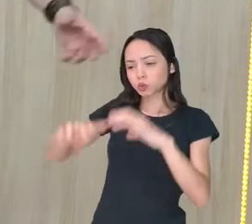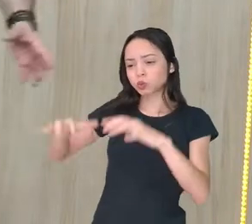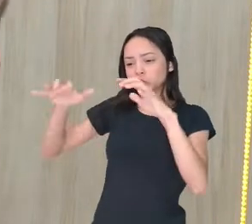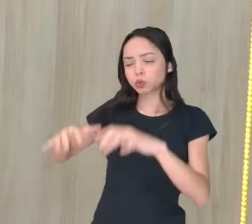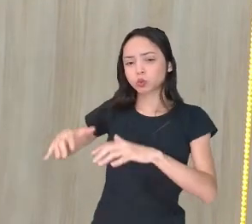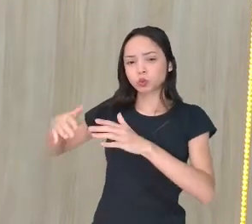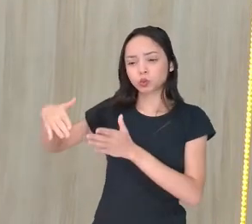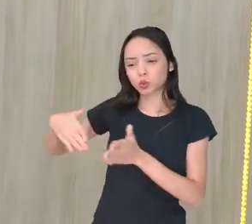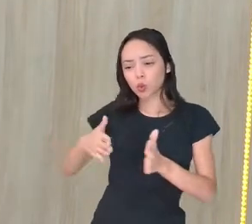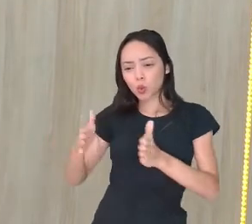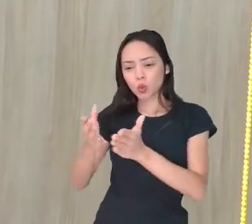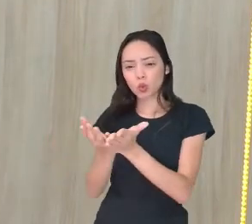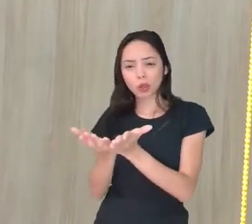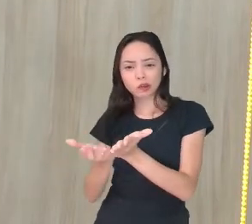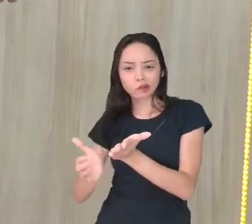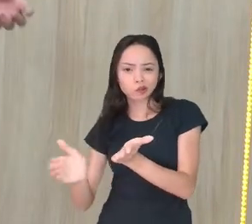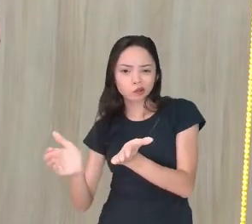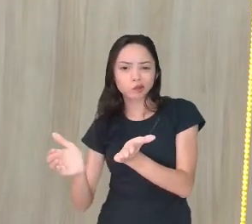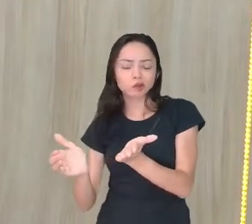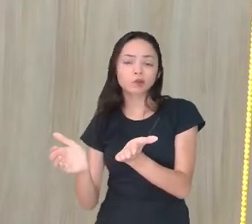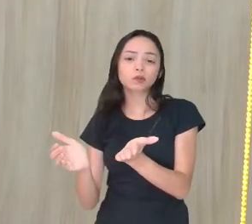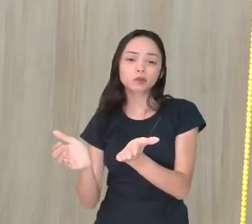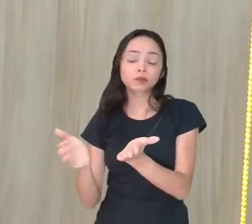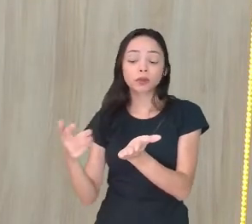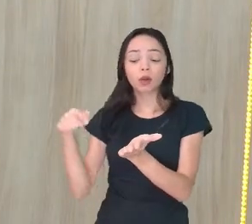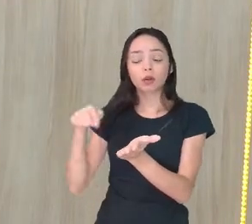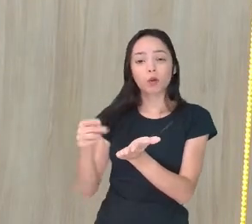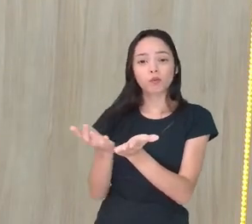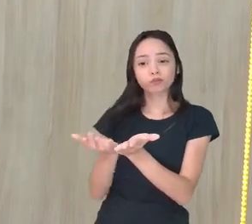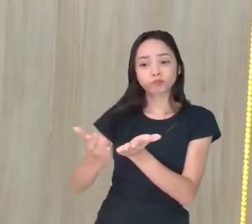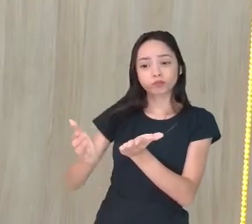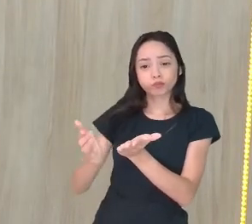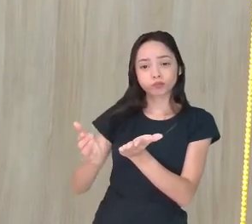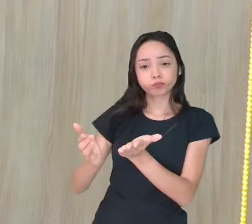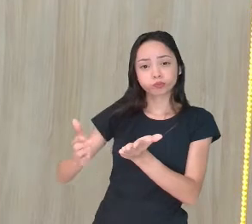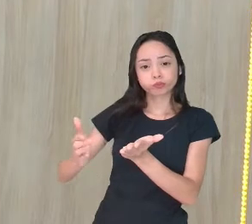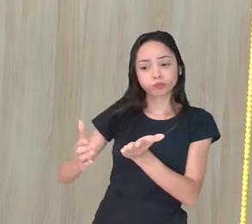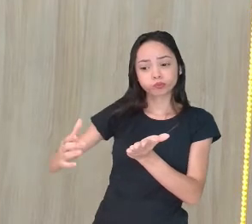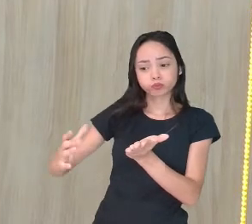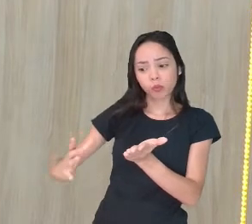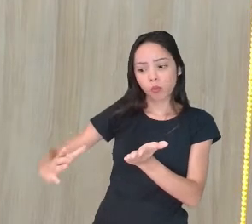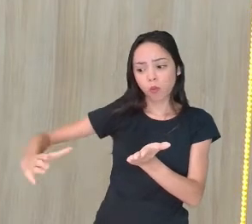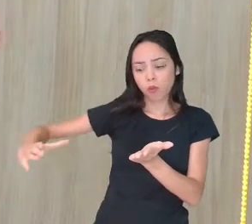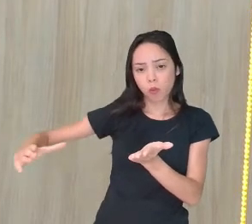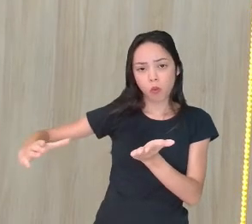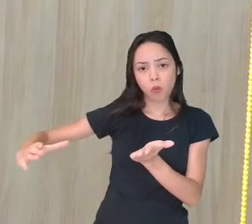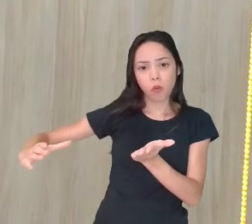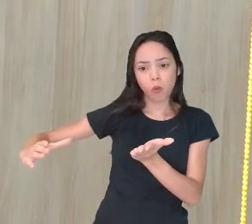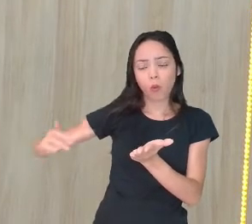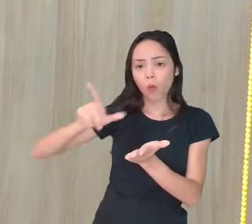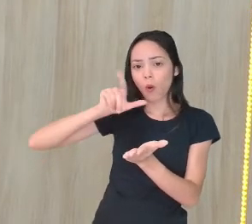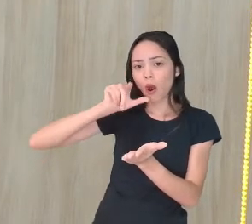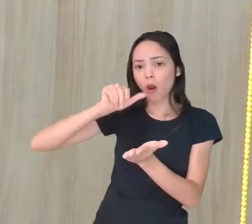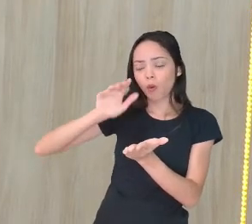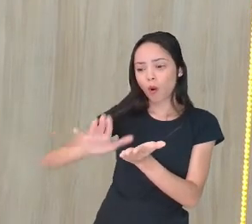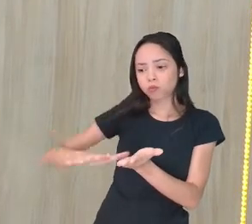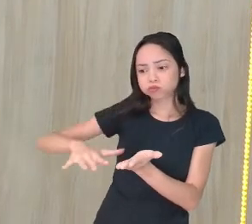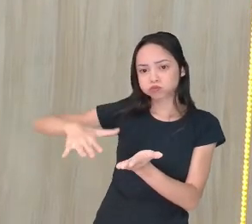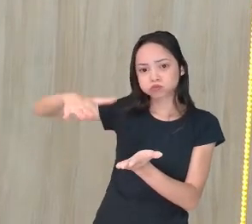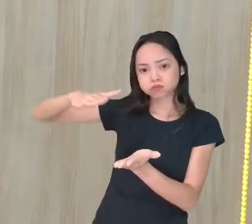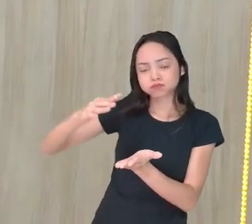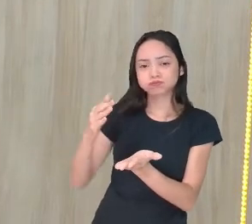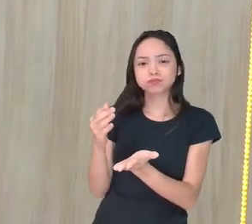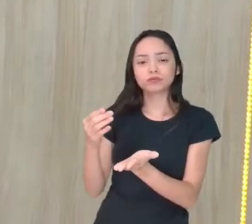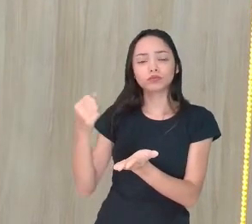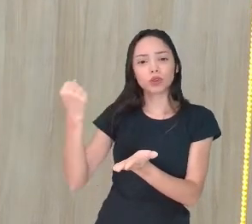buraco em um determinado local e aquele buraco ele vai aumentando de tamanho, certo? E vai enchendo de água. Os carros que passam